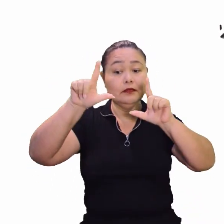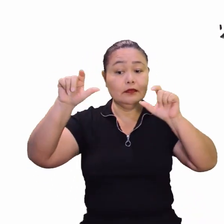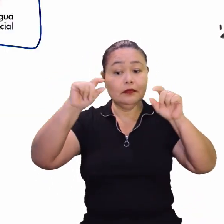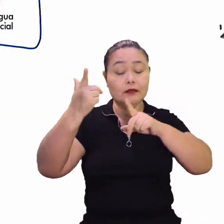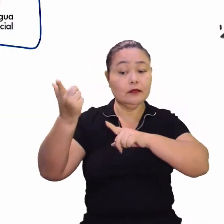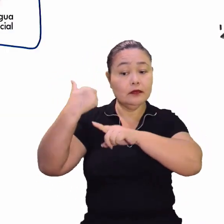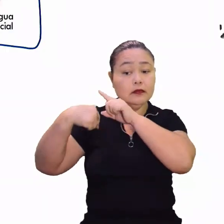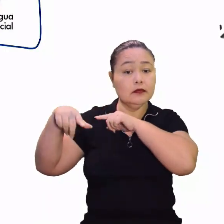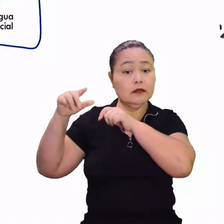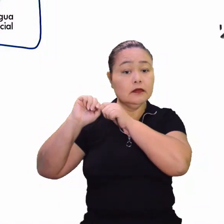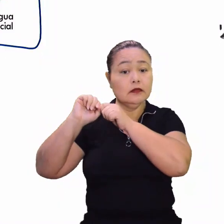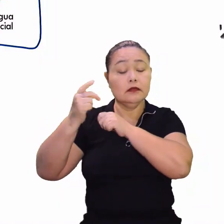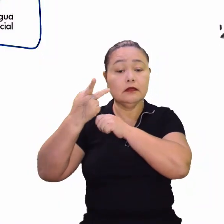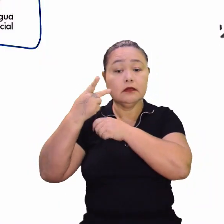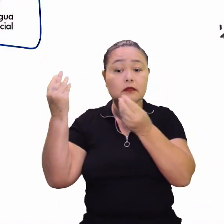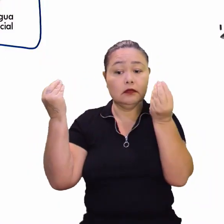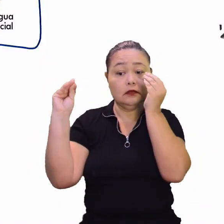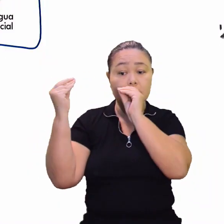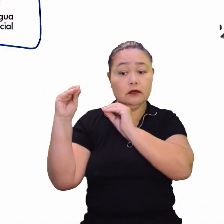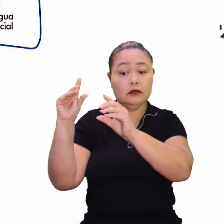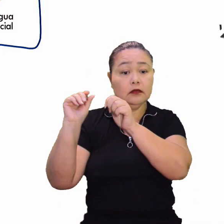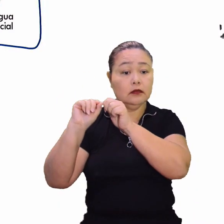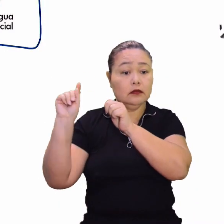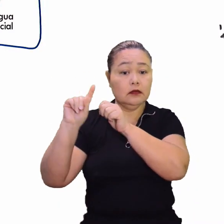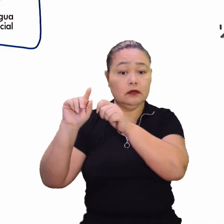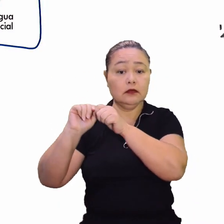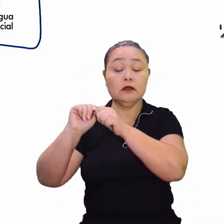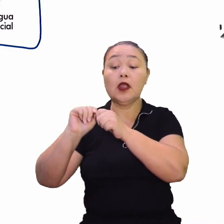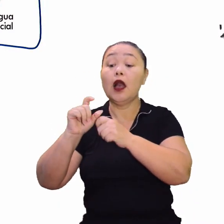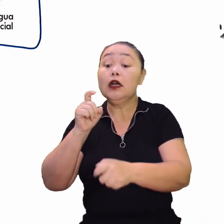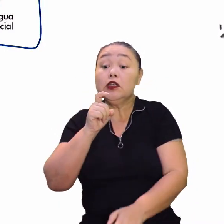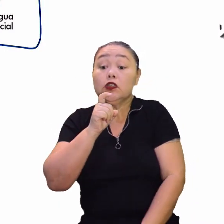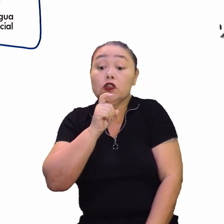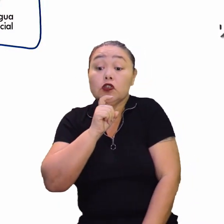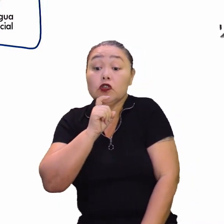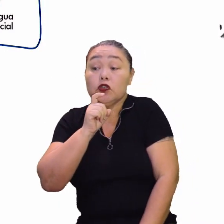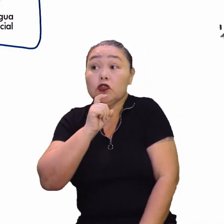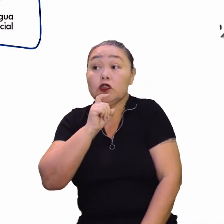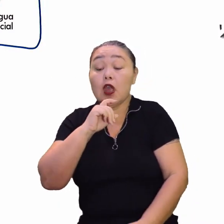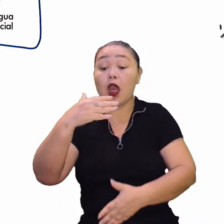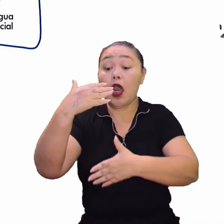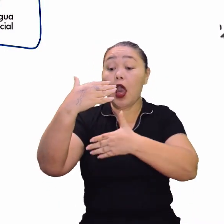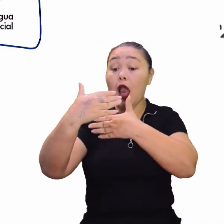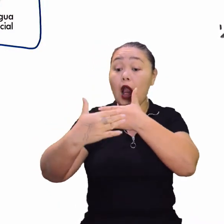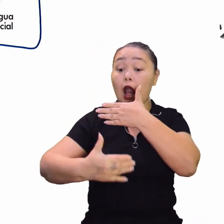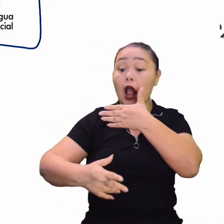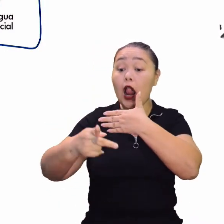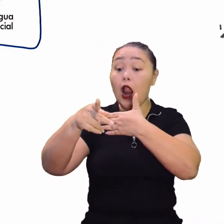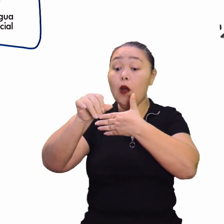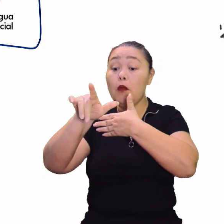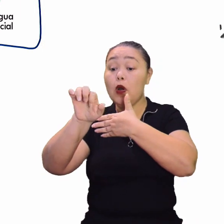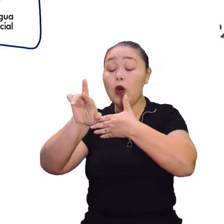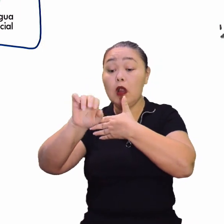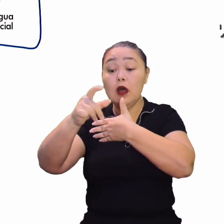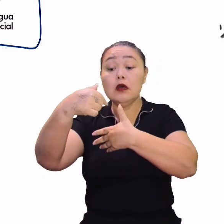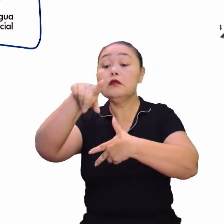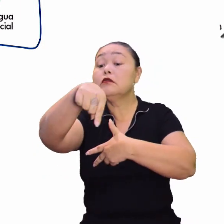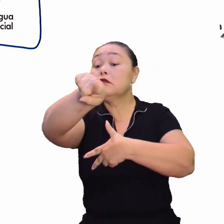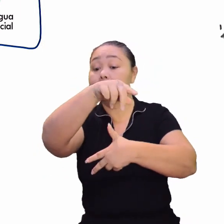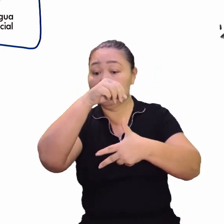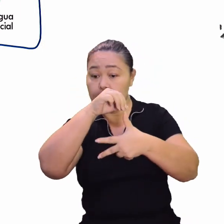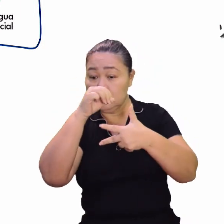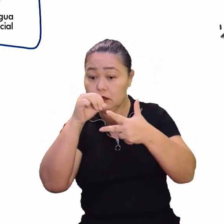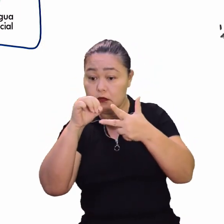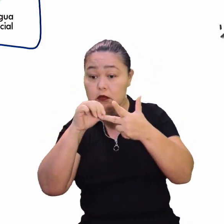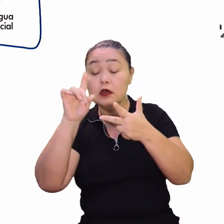slide anterior. Se eu colocar uma... Essas aqui, gelo, calotas, polares. Como essa galerinha vai fazer o Enem, lá na